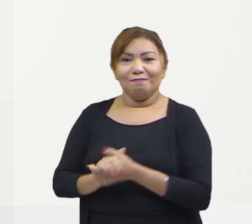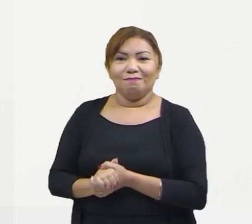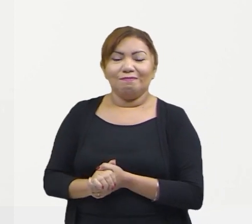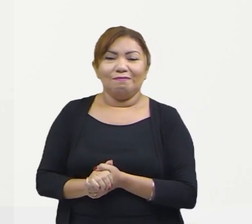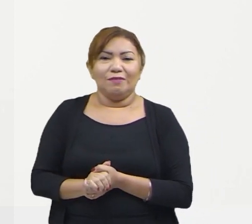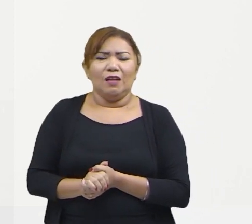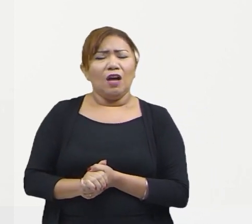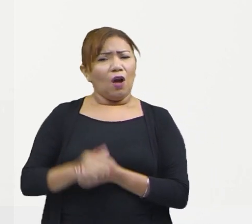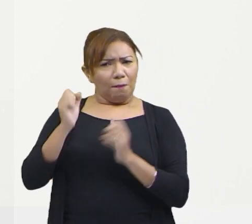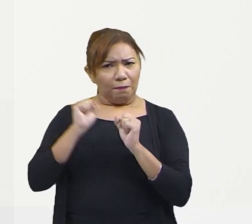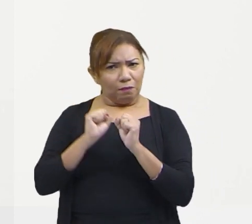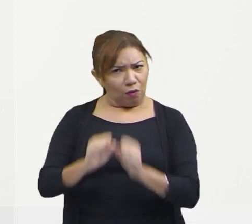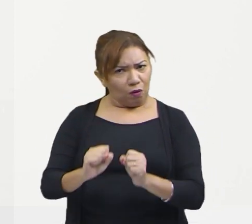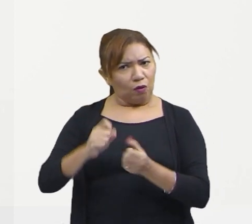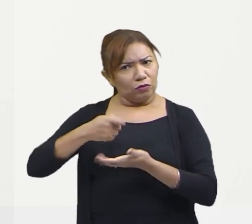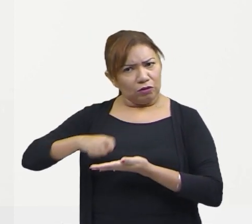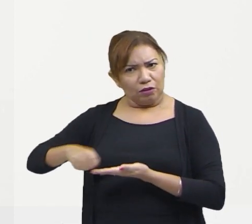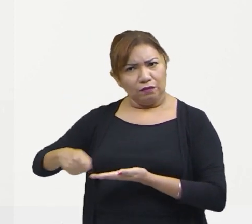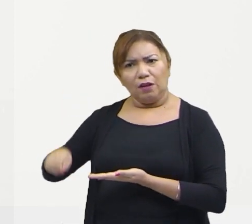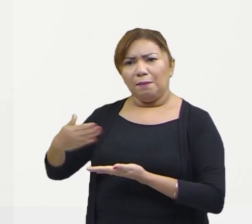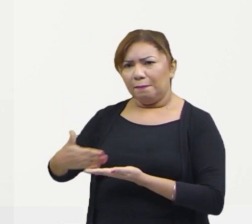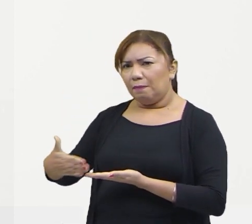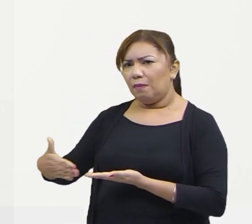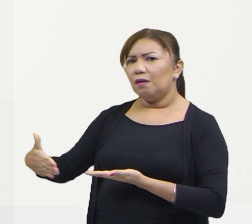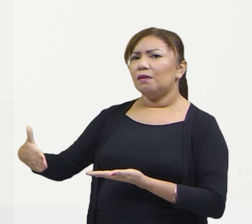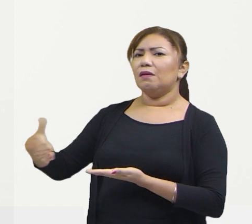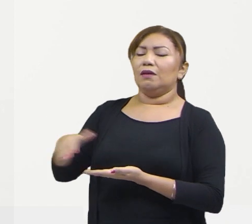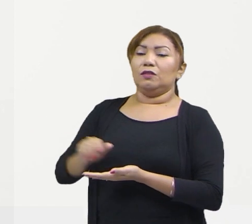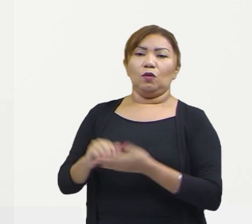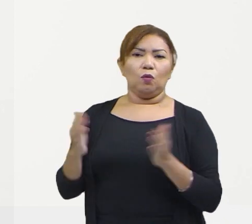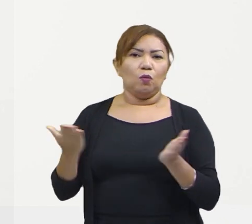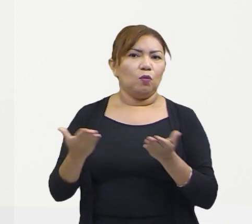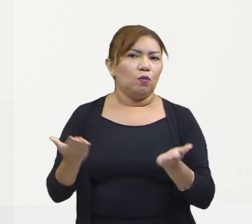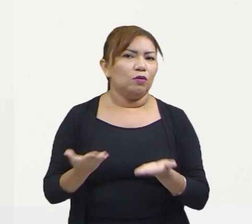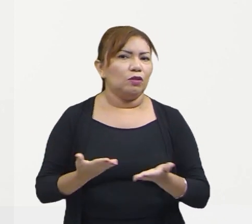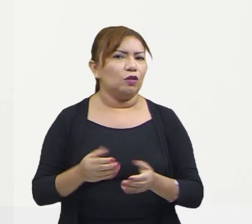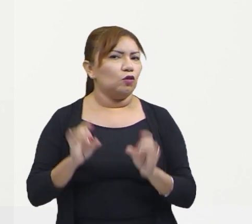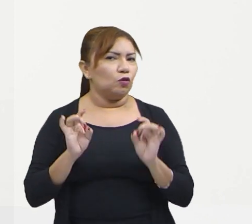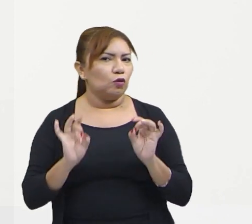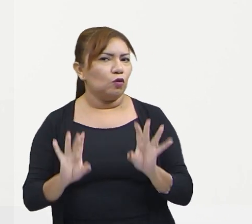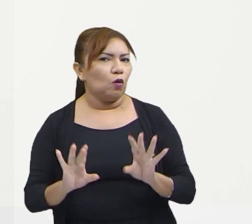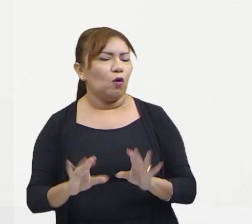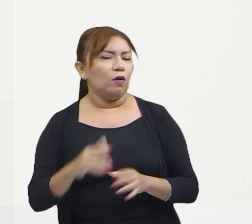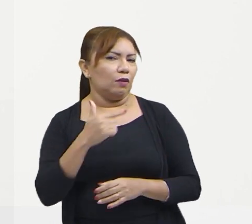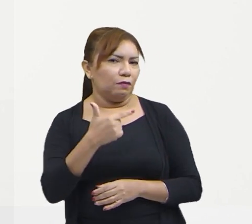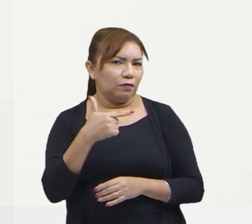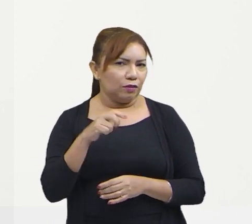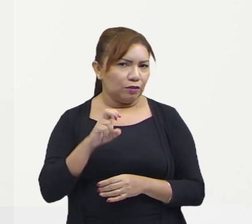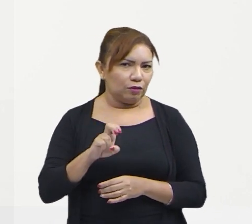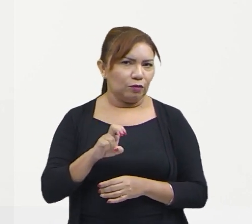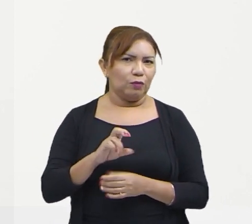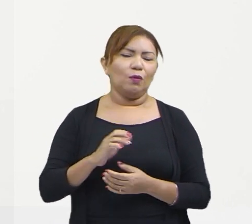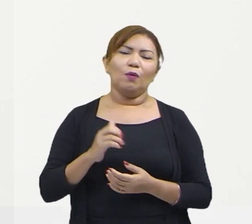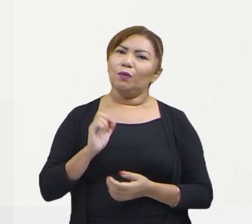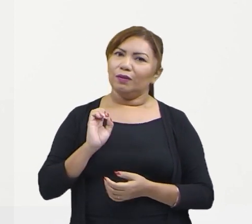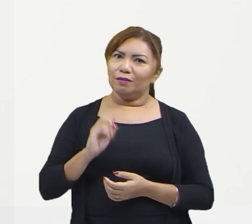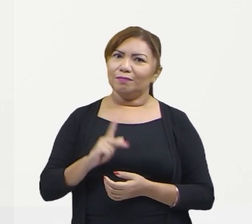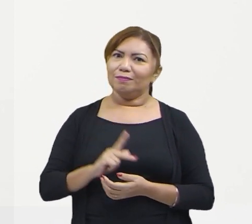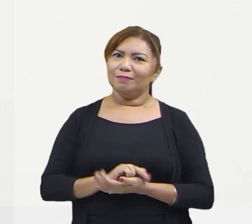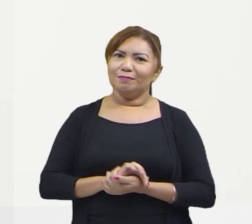nós podemos continuar fazendo os números. Só que hoje nós vamos fazer até o numeral 25.